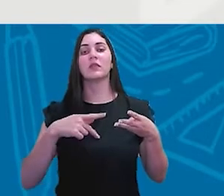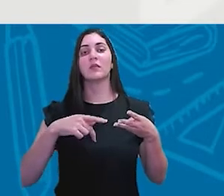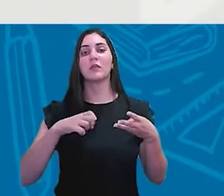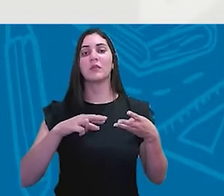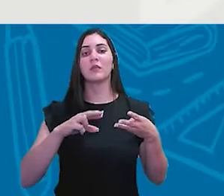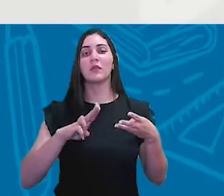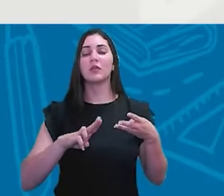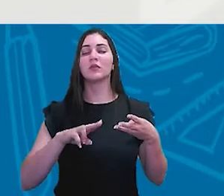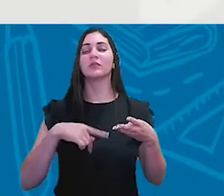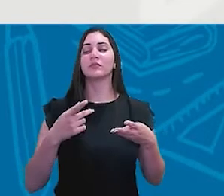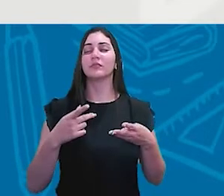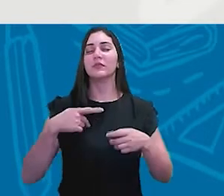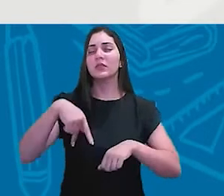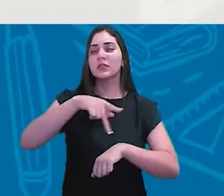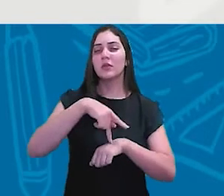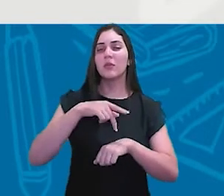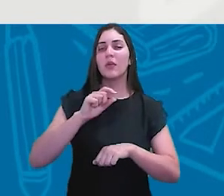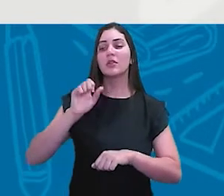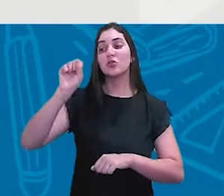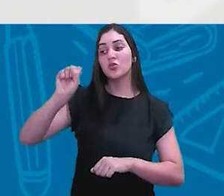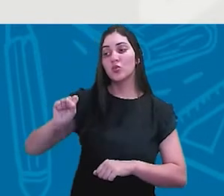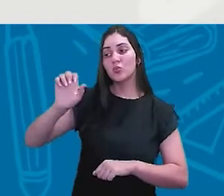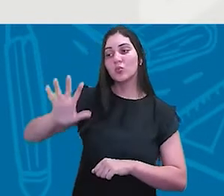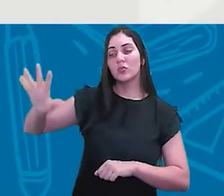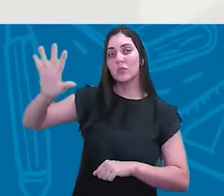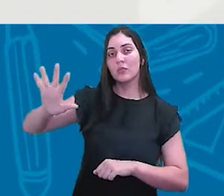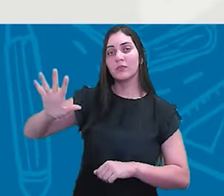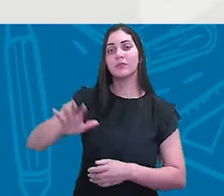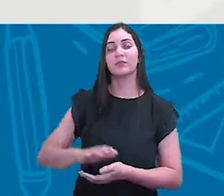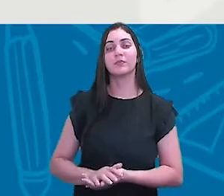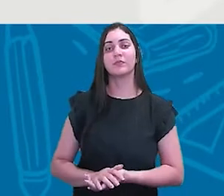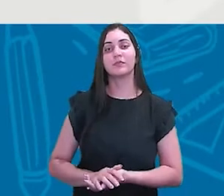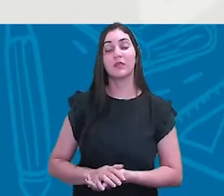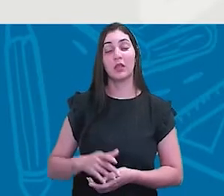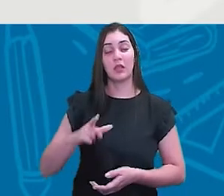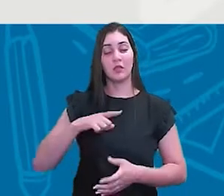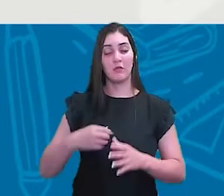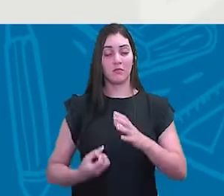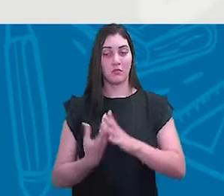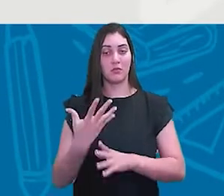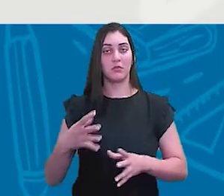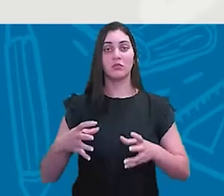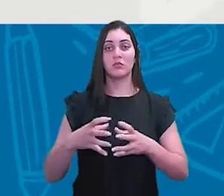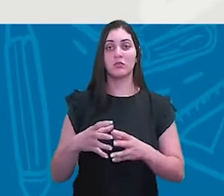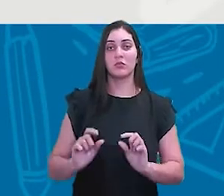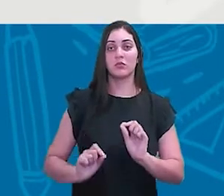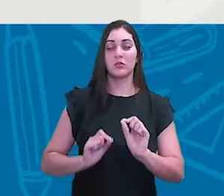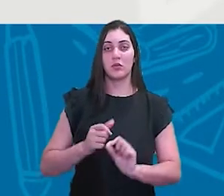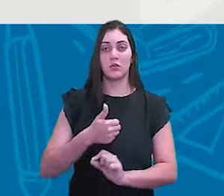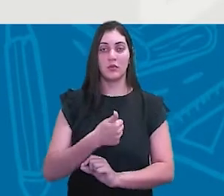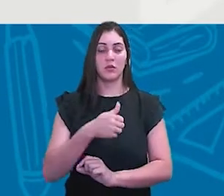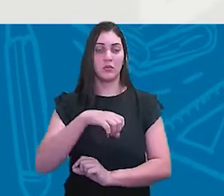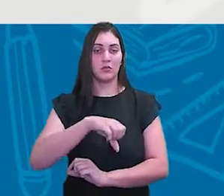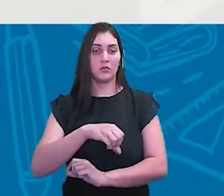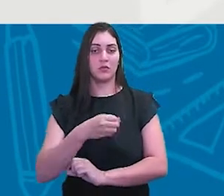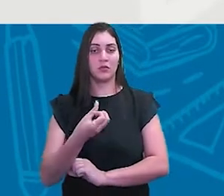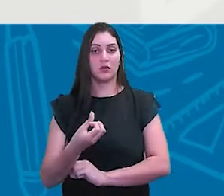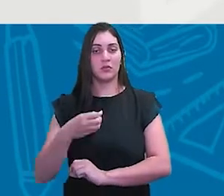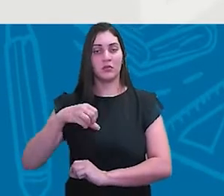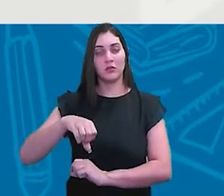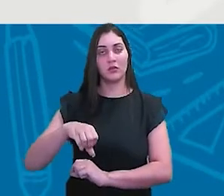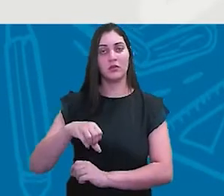América Andina e que formaram um grupo, né, em 1969